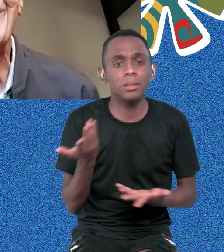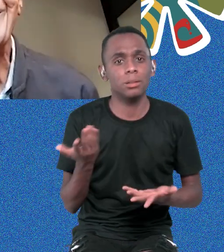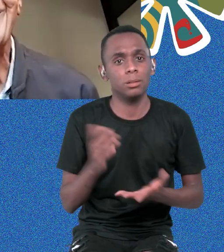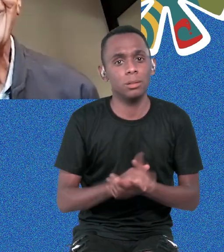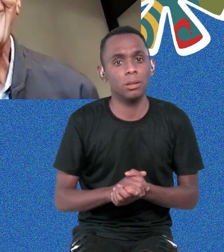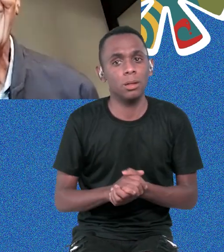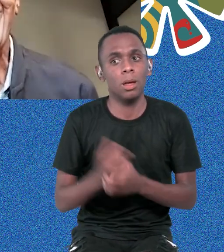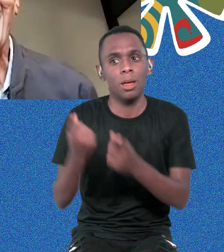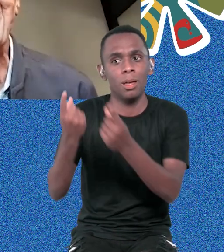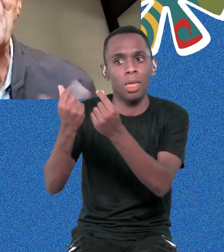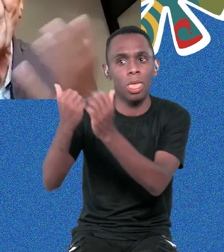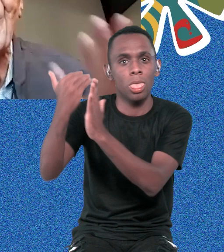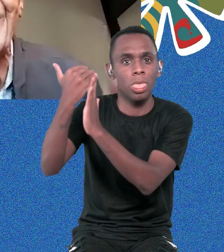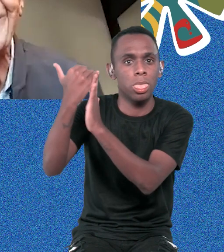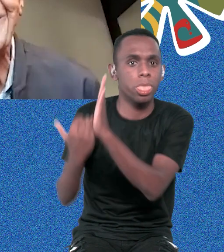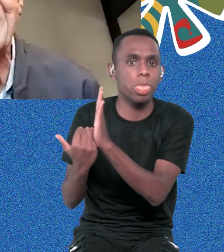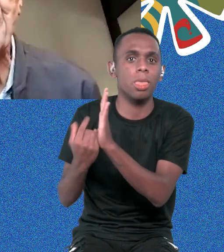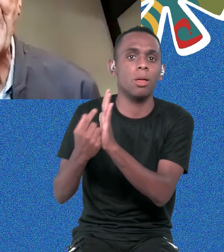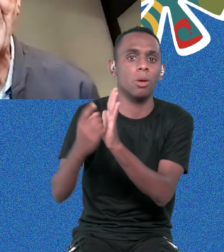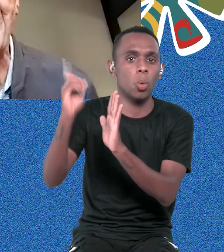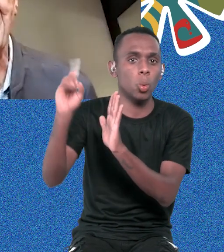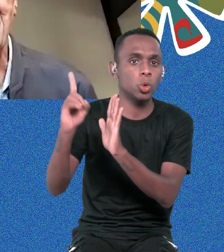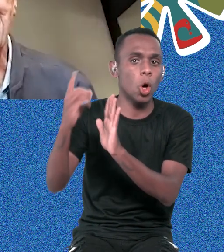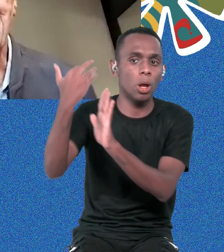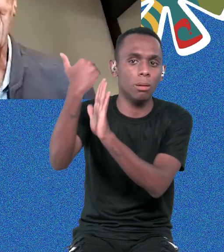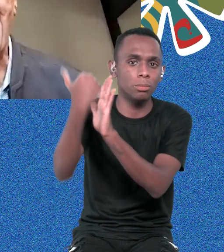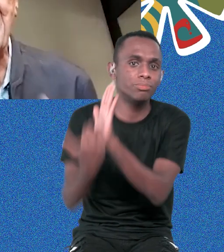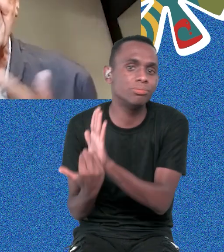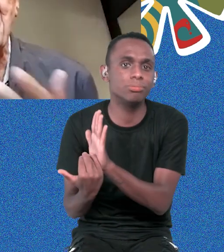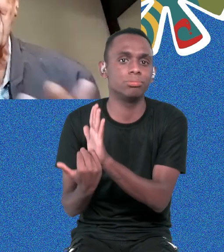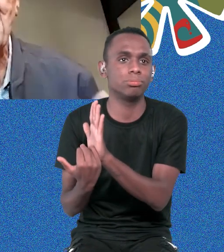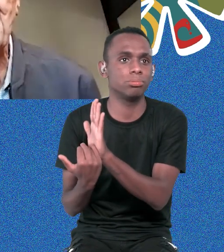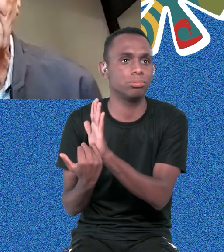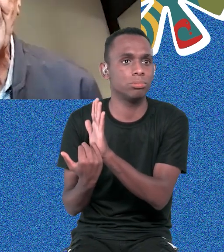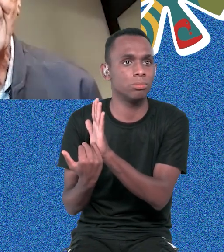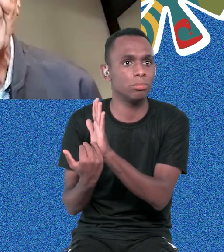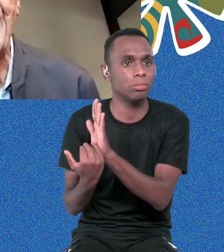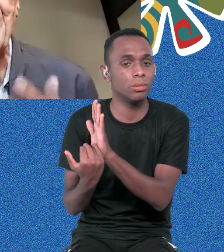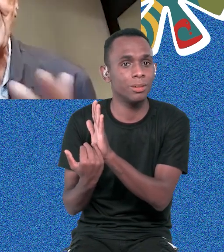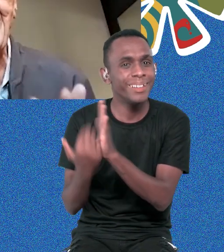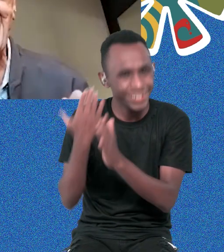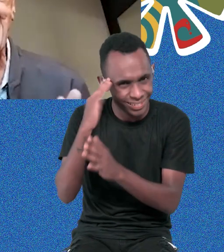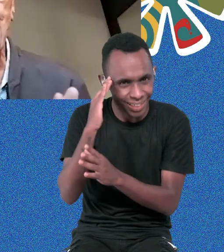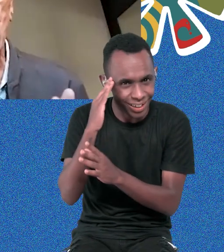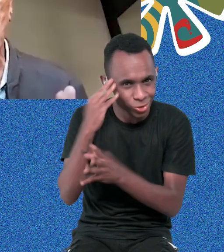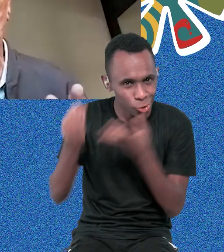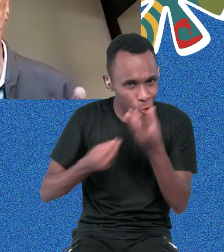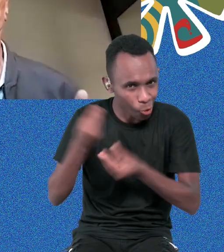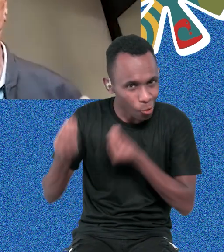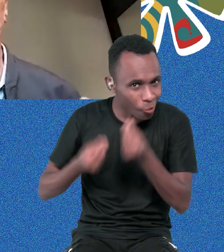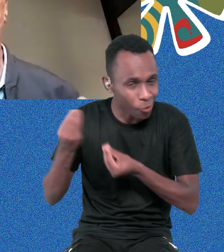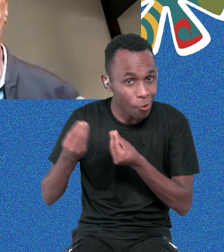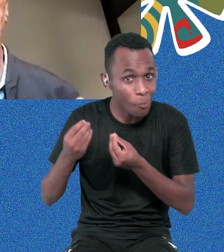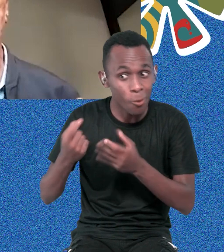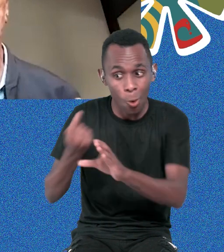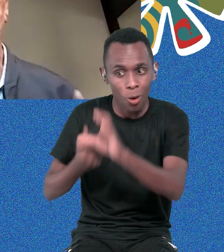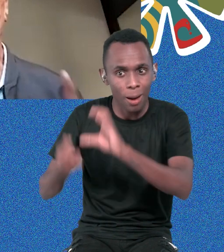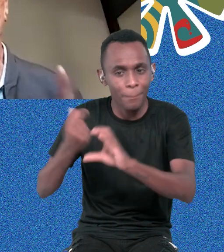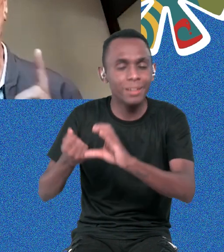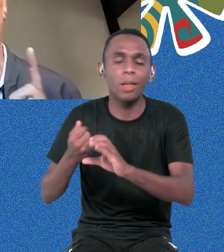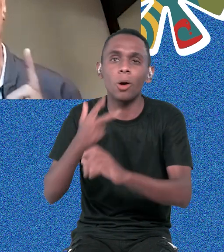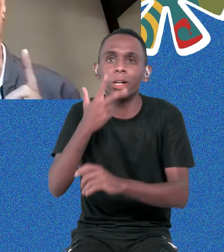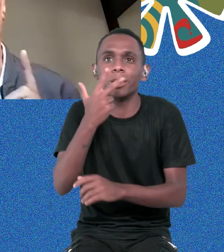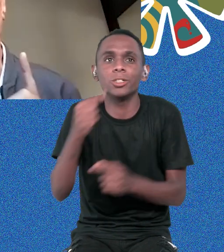bolsa cai, aí o dólar despenca, aí o sobe. Entende? Ou seja, como que dizendo, o capital